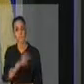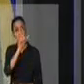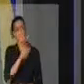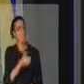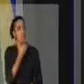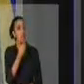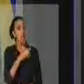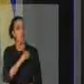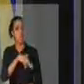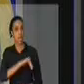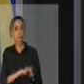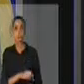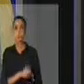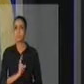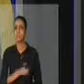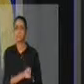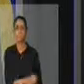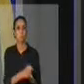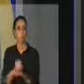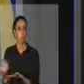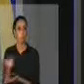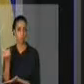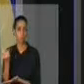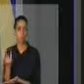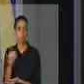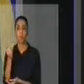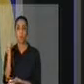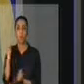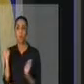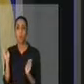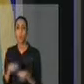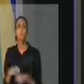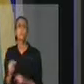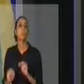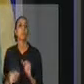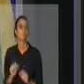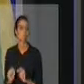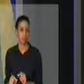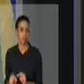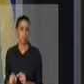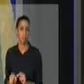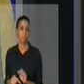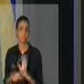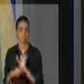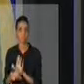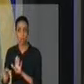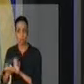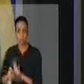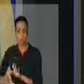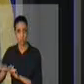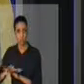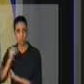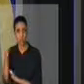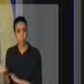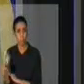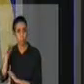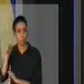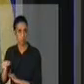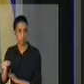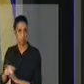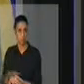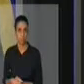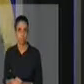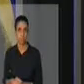que a gente possa levar o tratamento, o diagnóstico da oncologia para próximo dessa região tão importante do estado e